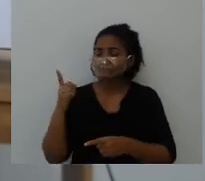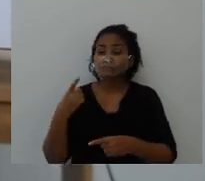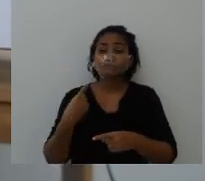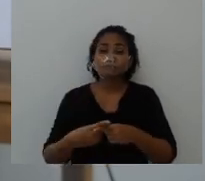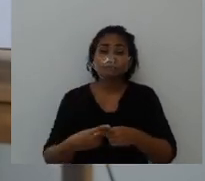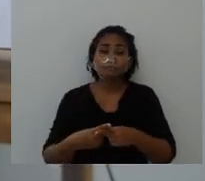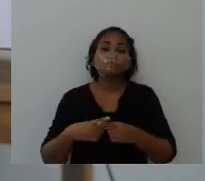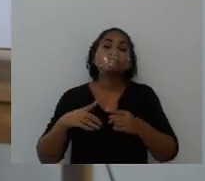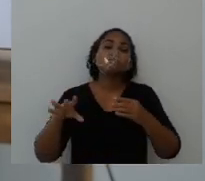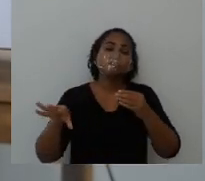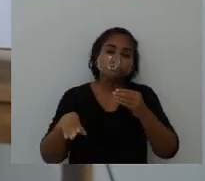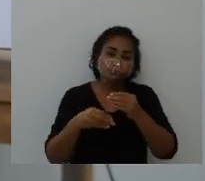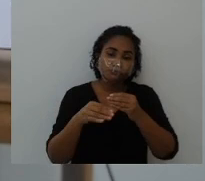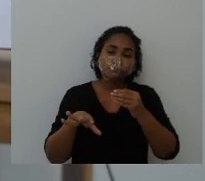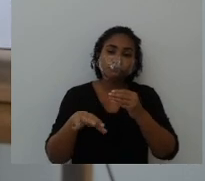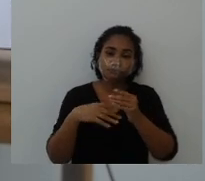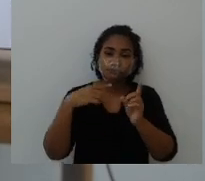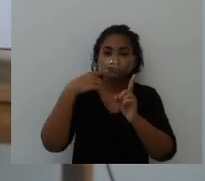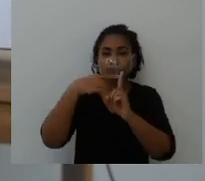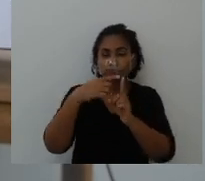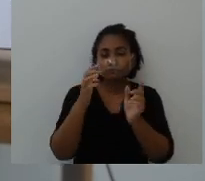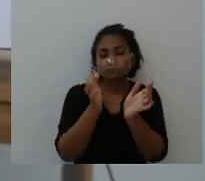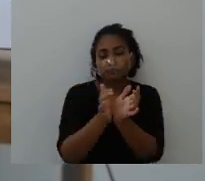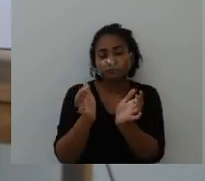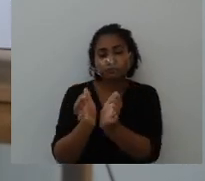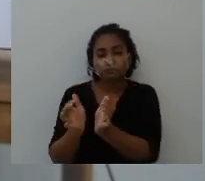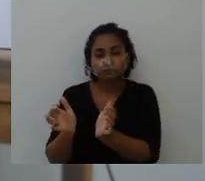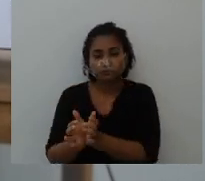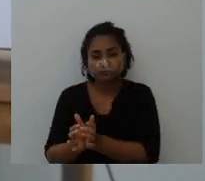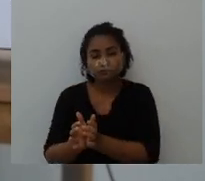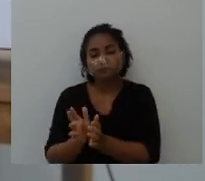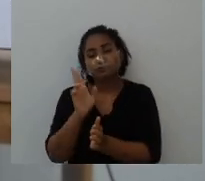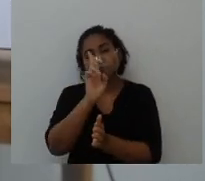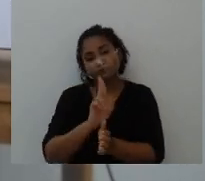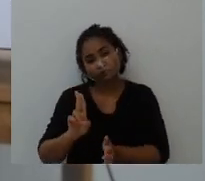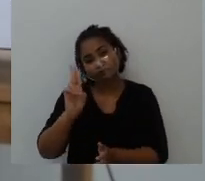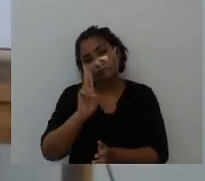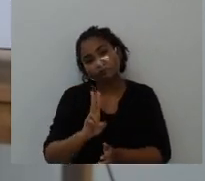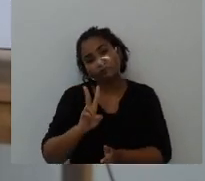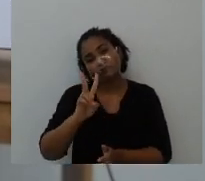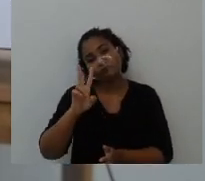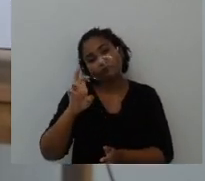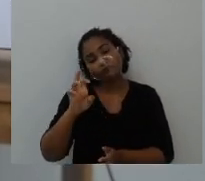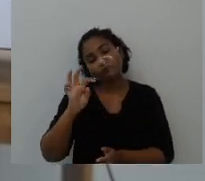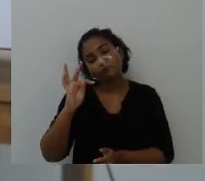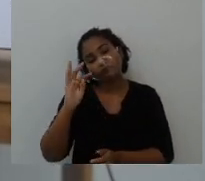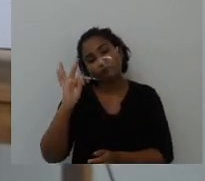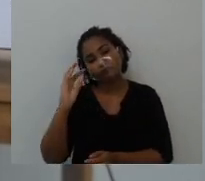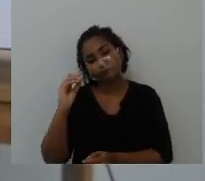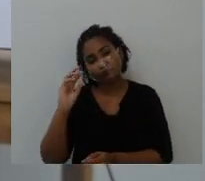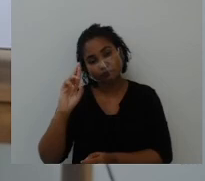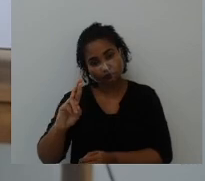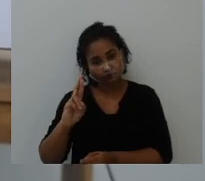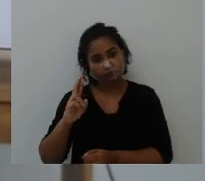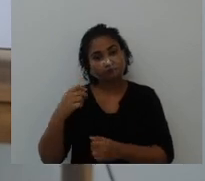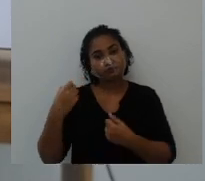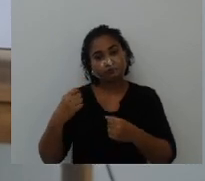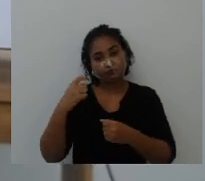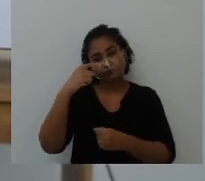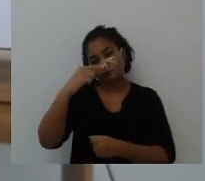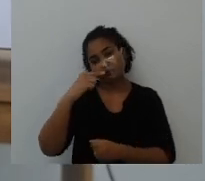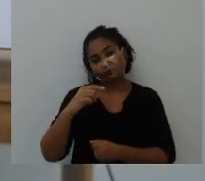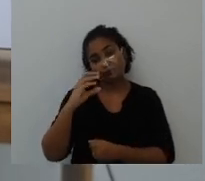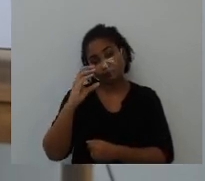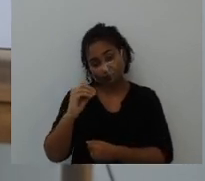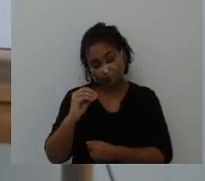grandezas vetoriais. Então, nós estamos lidando com vetores. Então, existem os vetores que têm que ser anulados e